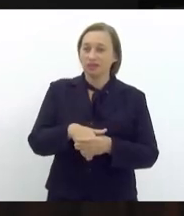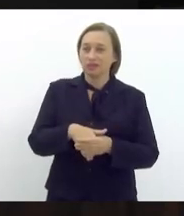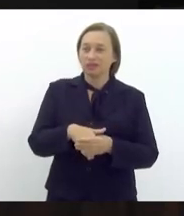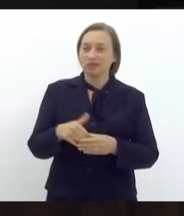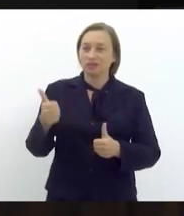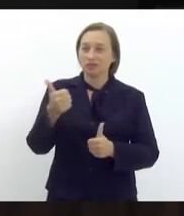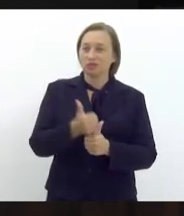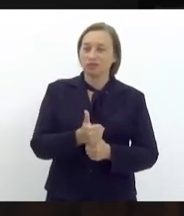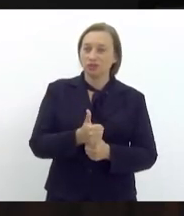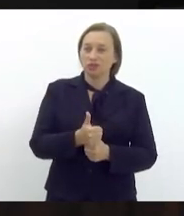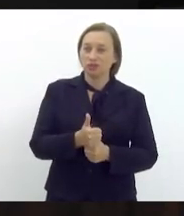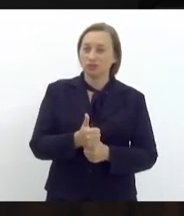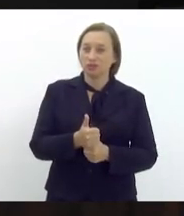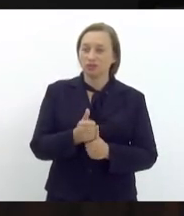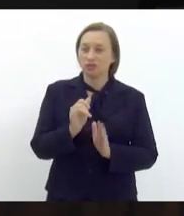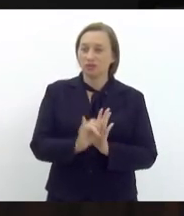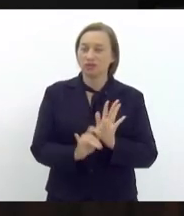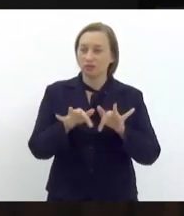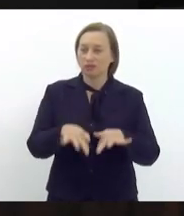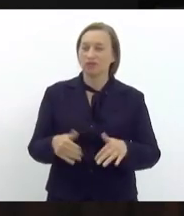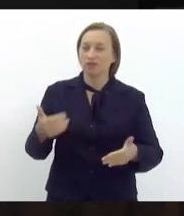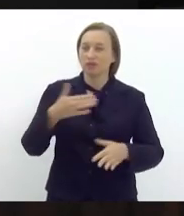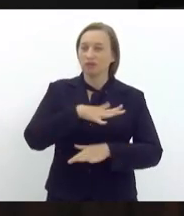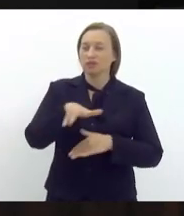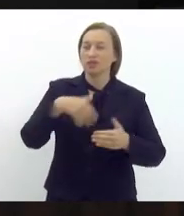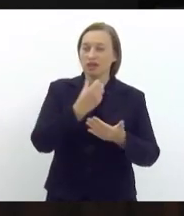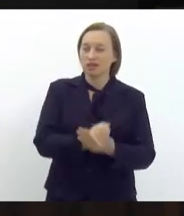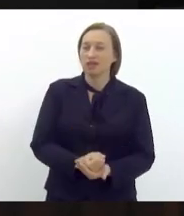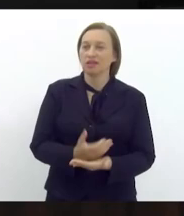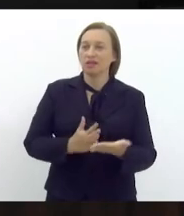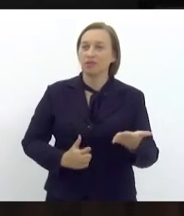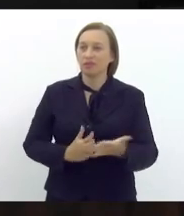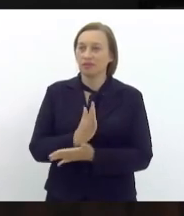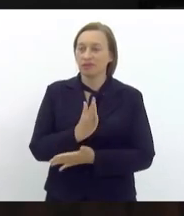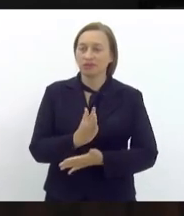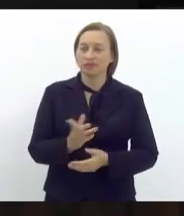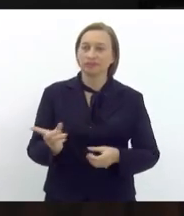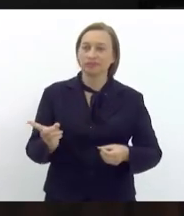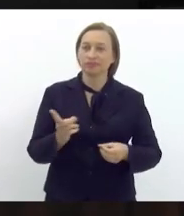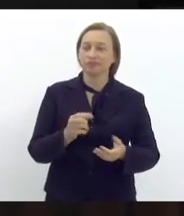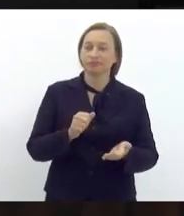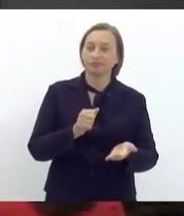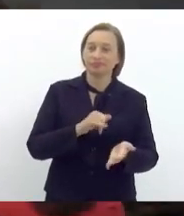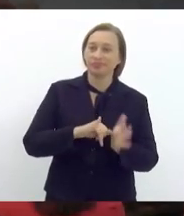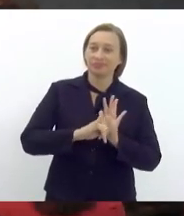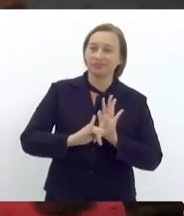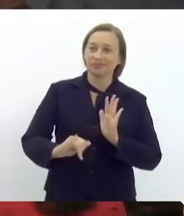conforme a final de redação senhores que aprovam e permaneçam que estão aprovado vai autógrafo